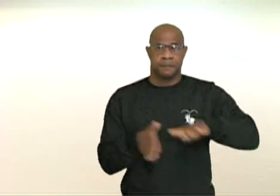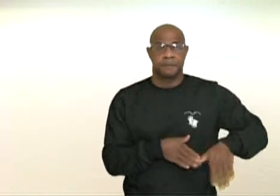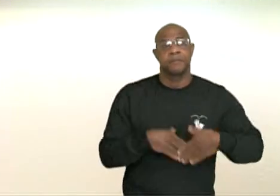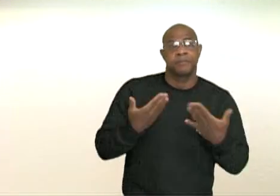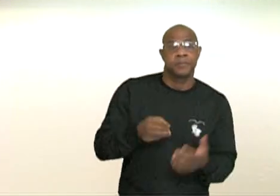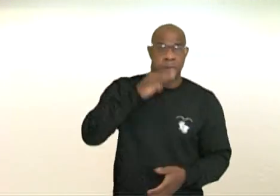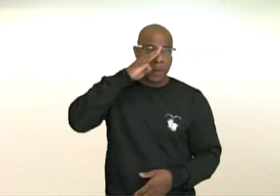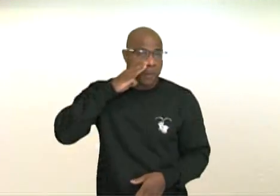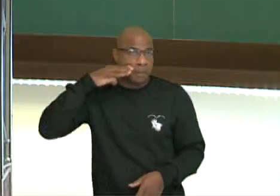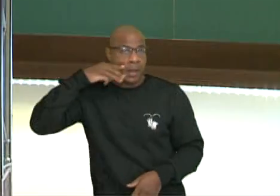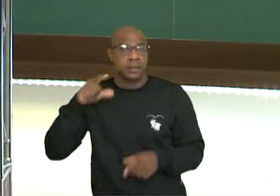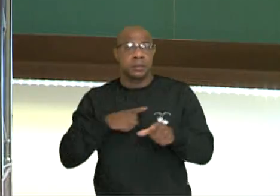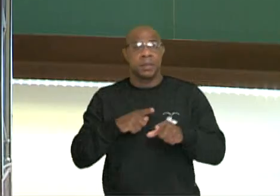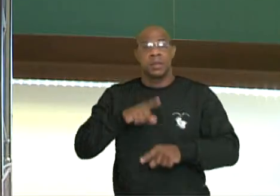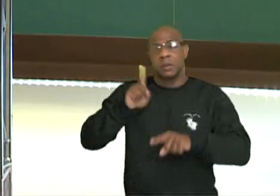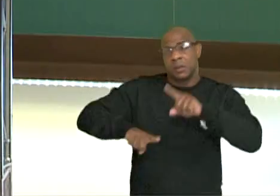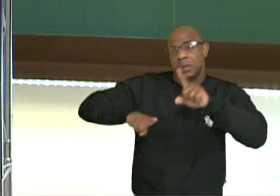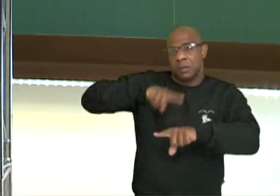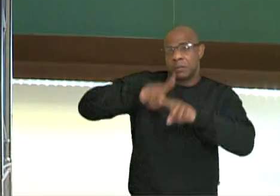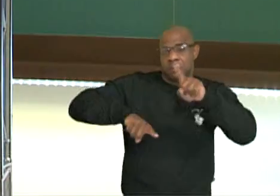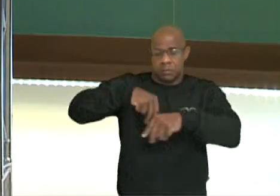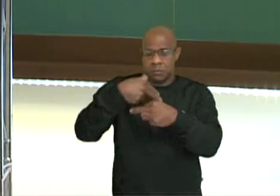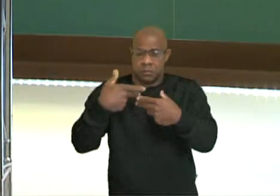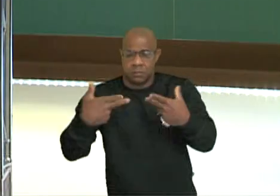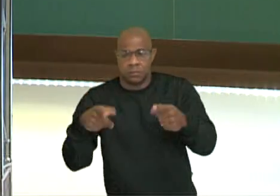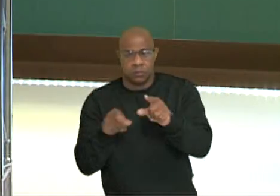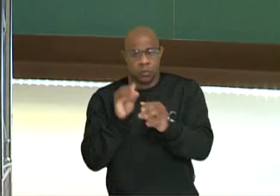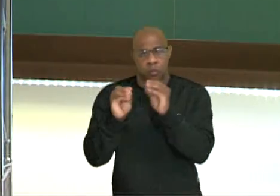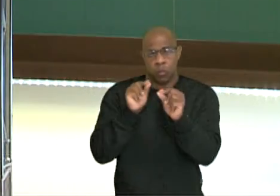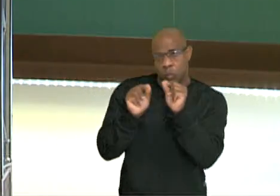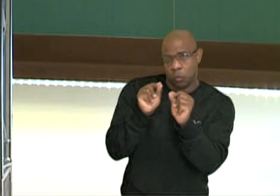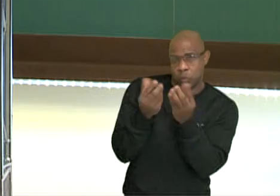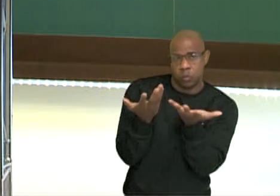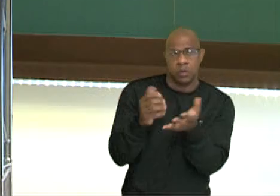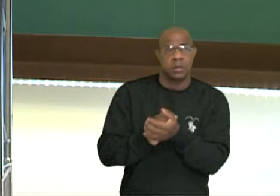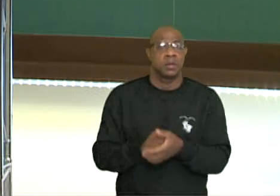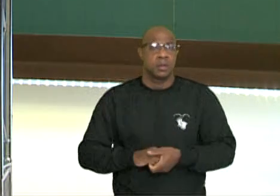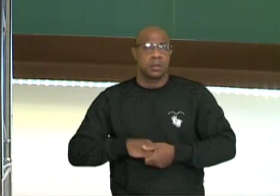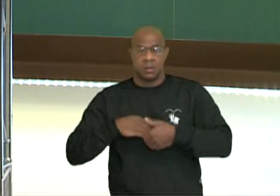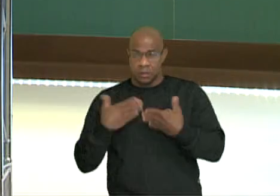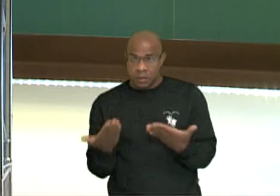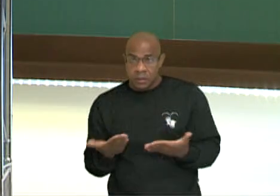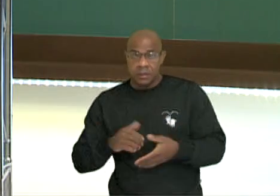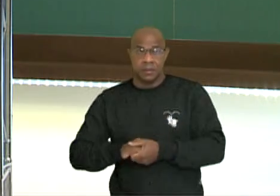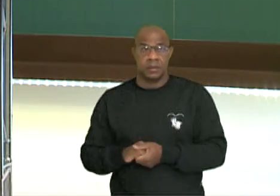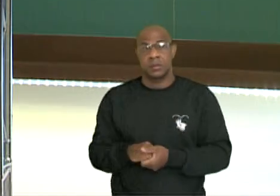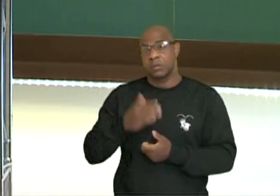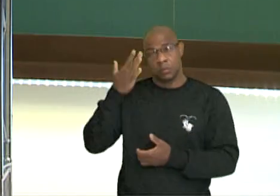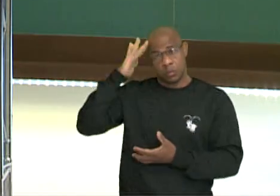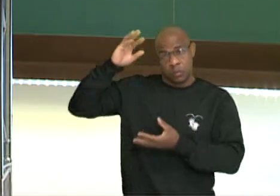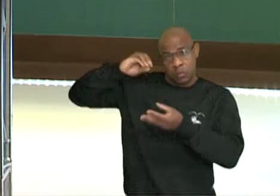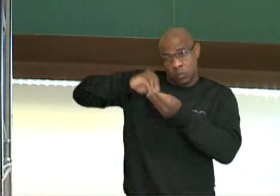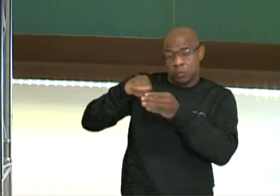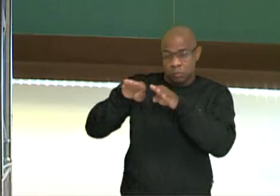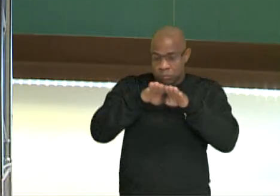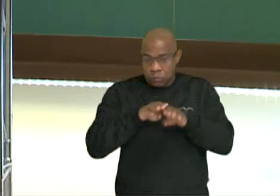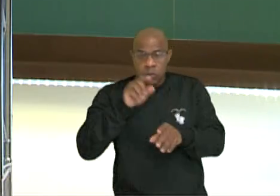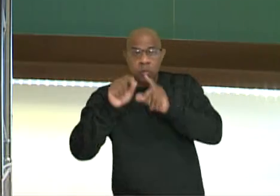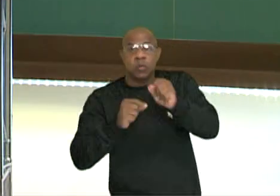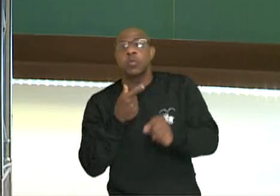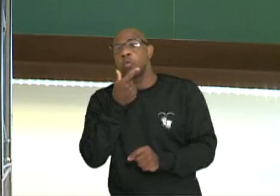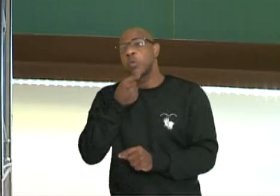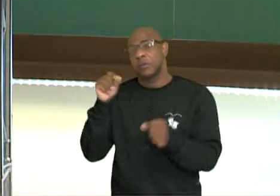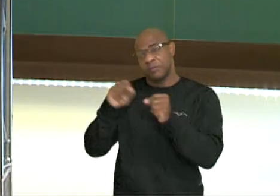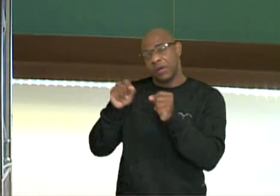Marx e o materialismo. Não no sentido do senso comum, mas no entendimento que são os homens que constroem